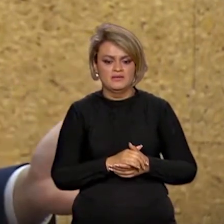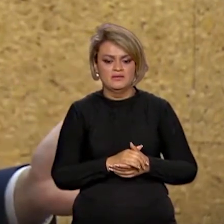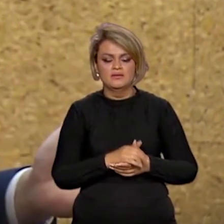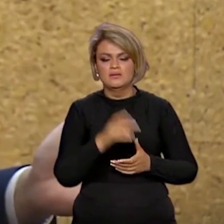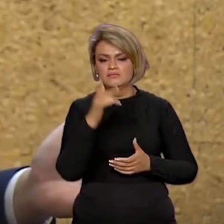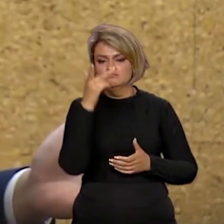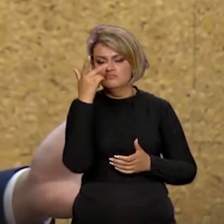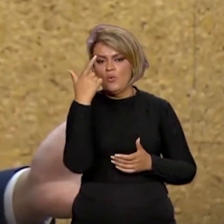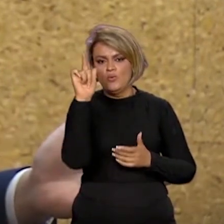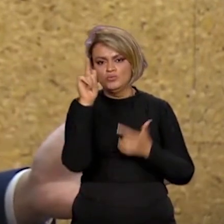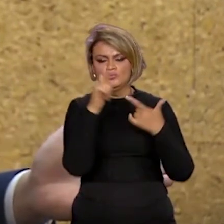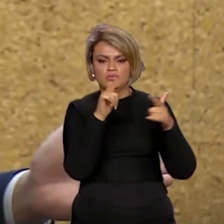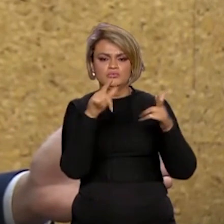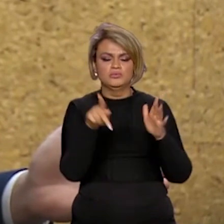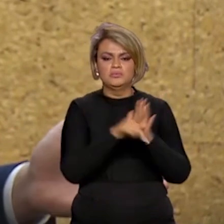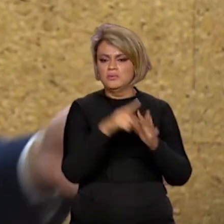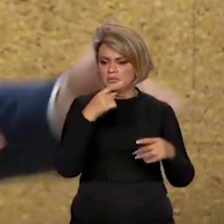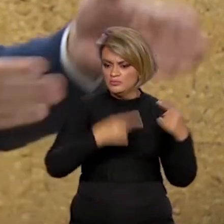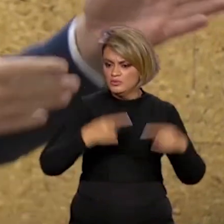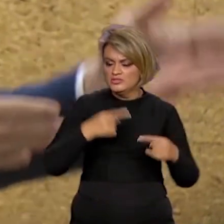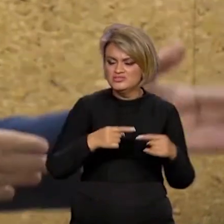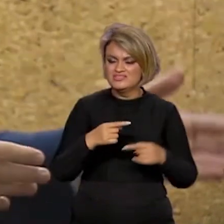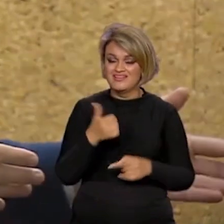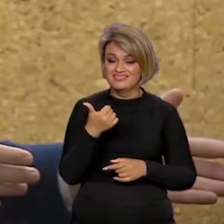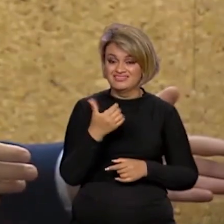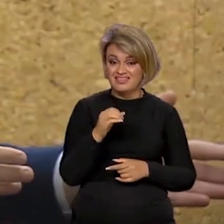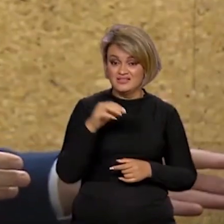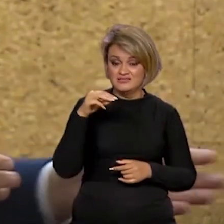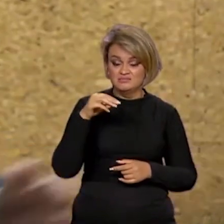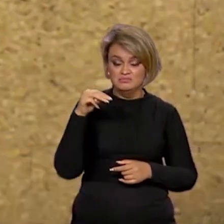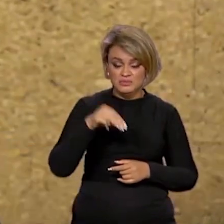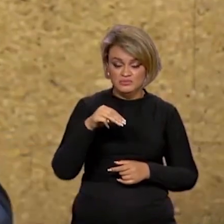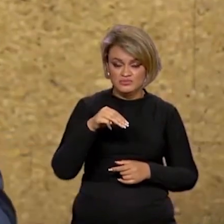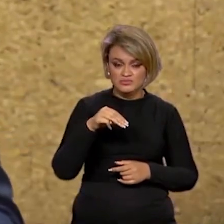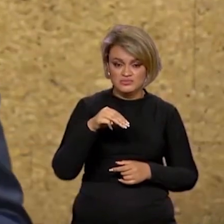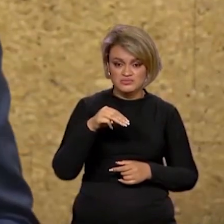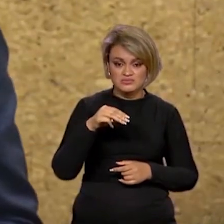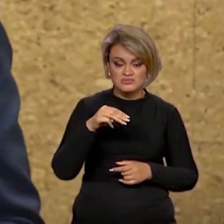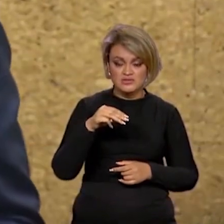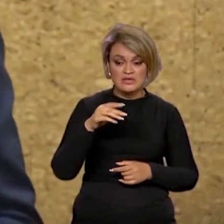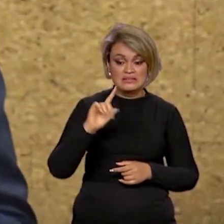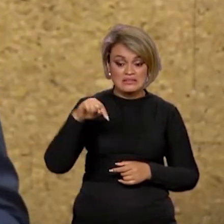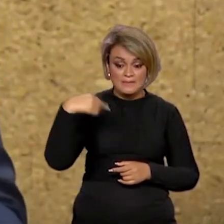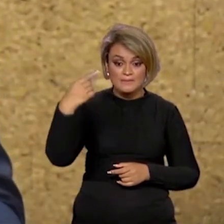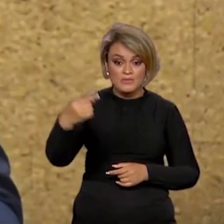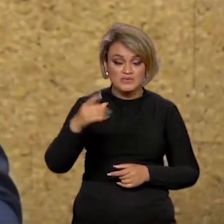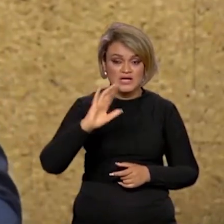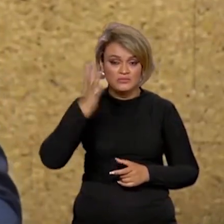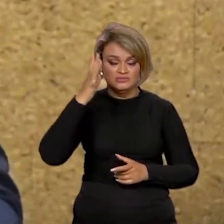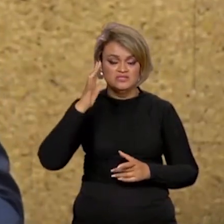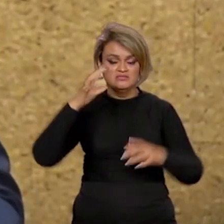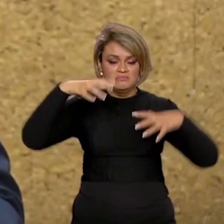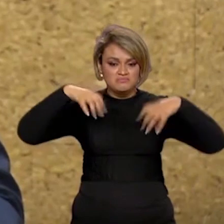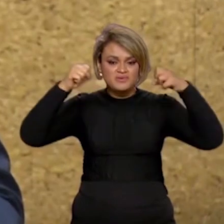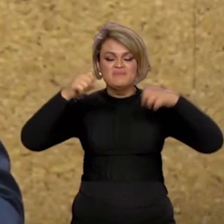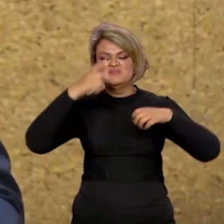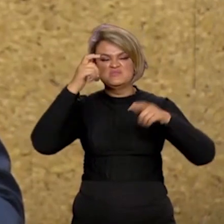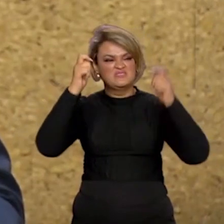de outros agentes da política, 10 minutos depois do ocorrido, parecia mais uma efusiva comemoração.